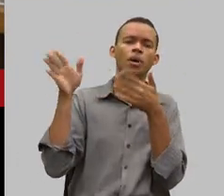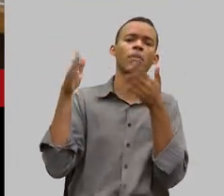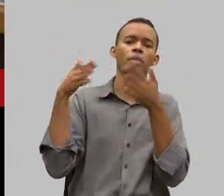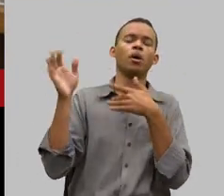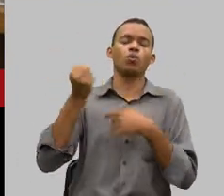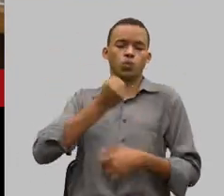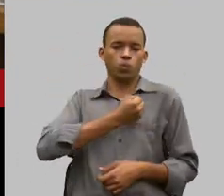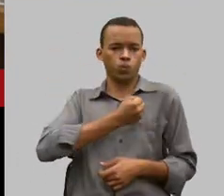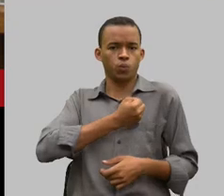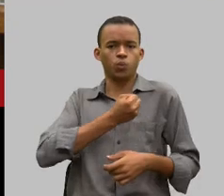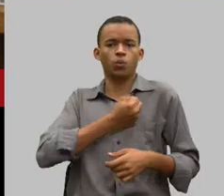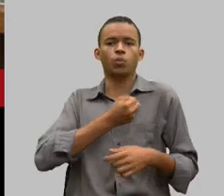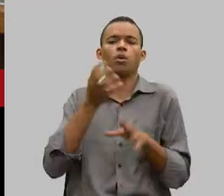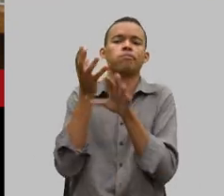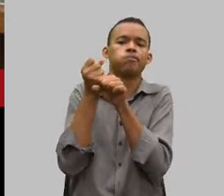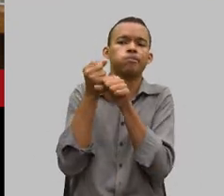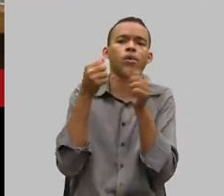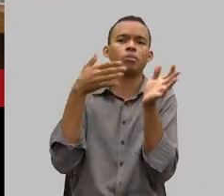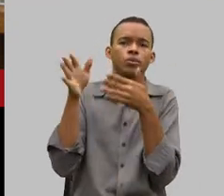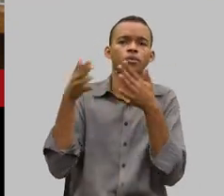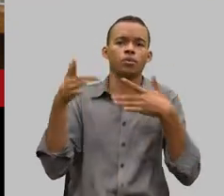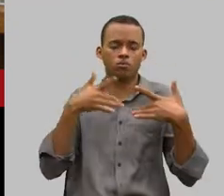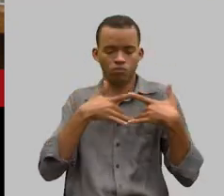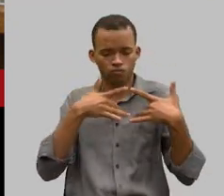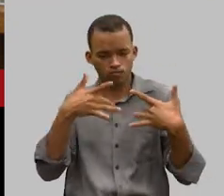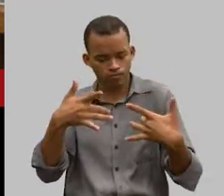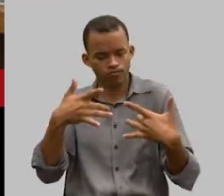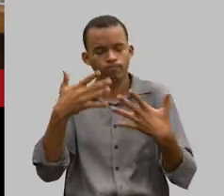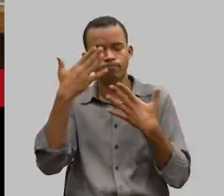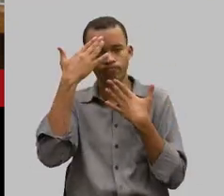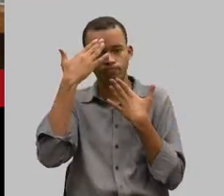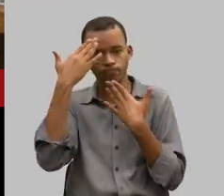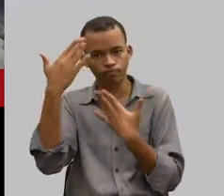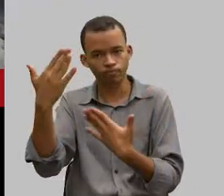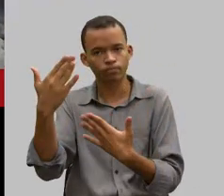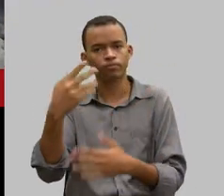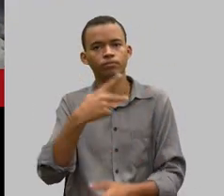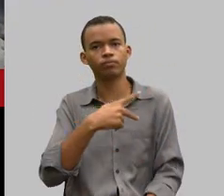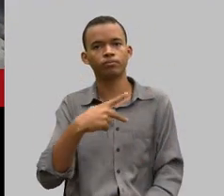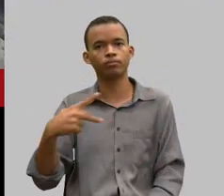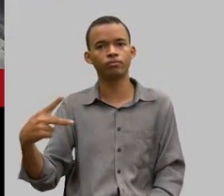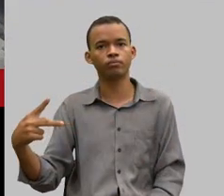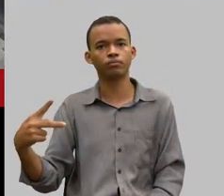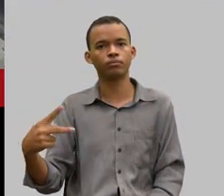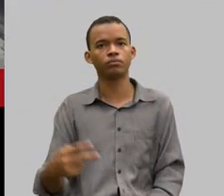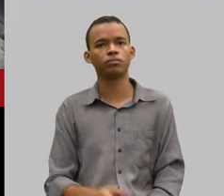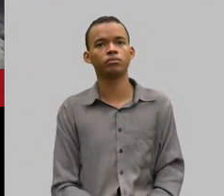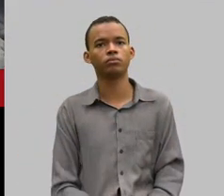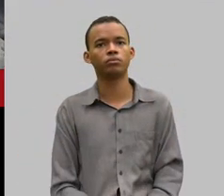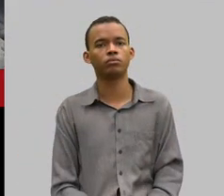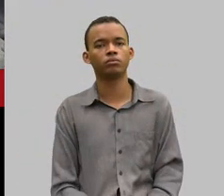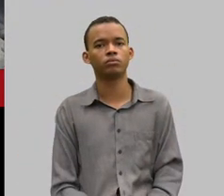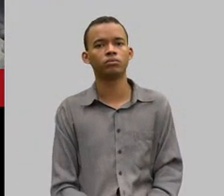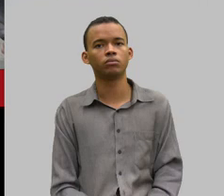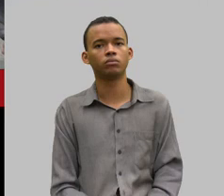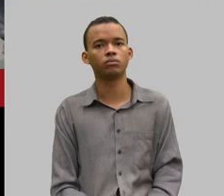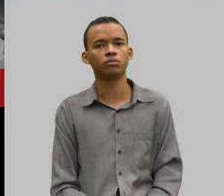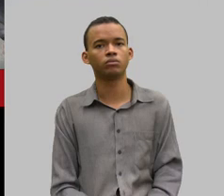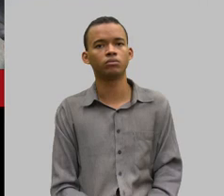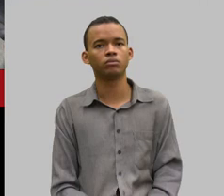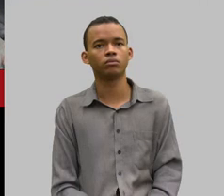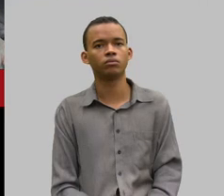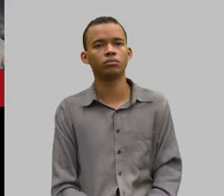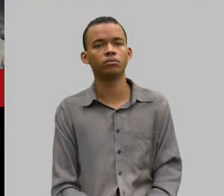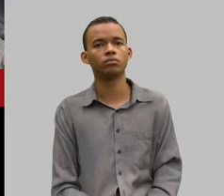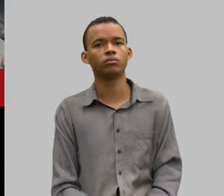coloquei à disposição como continua agora à disposição obrigado Presidente próximas perguntas já foram